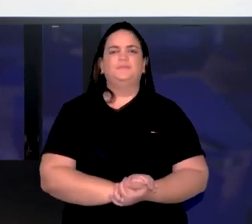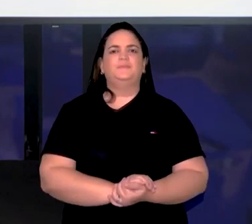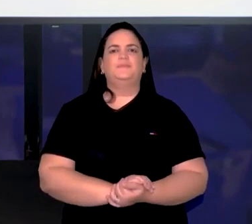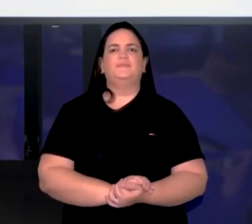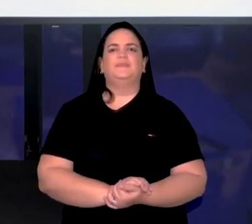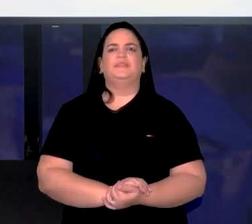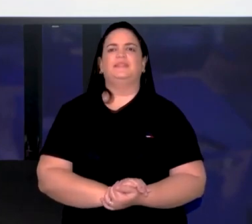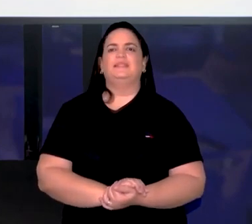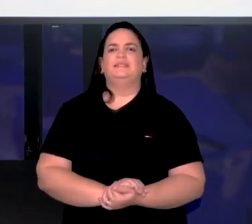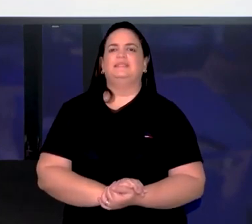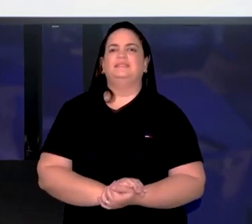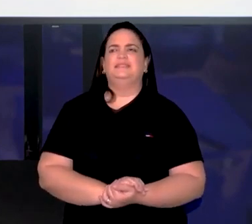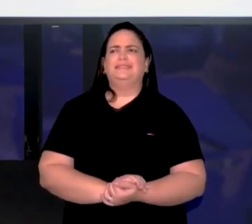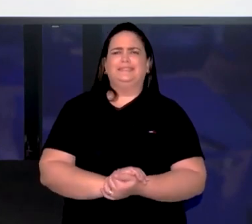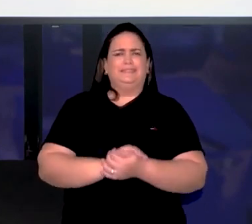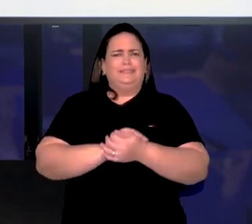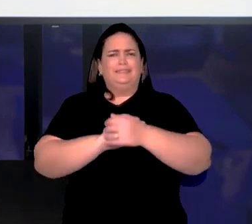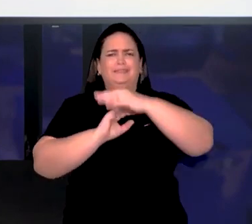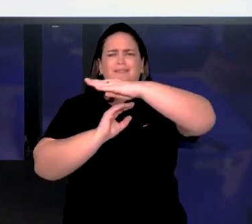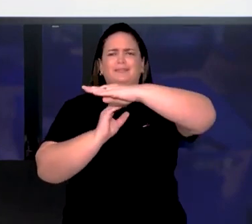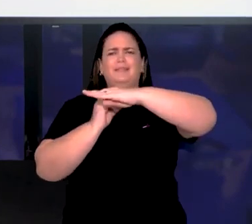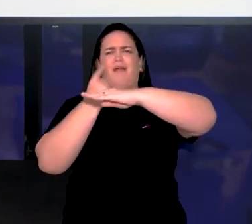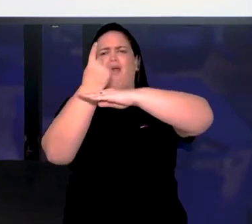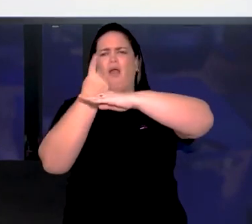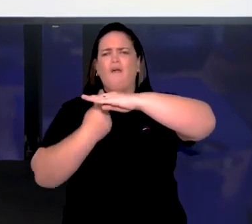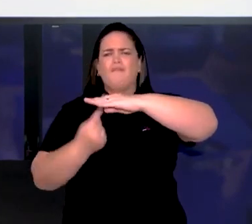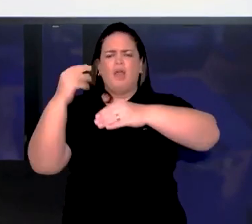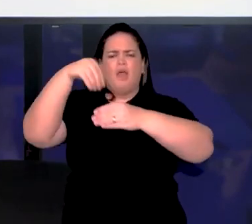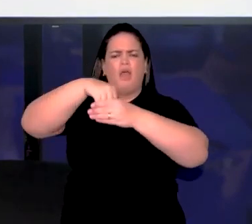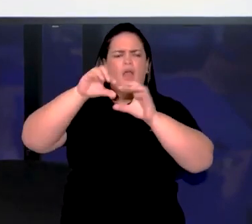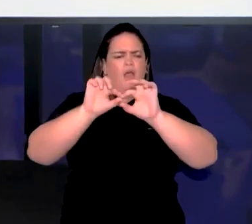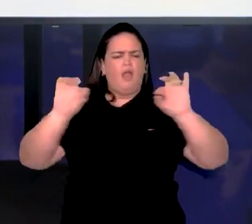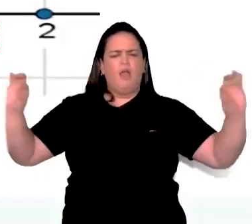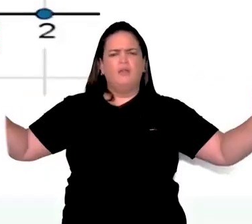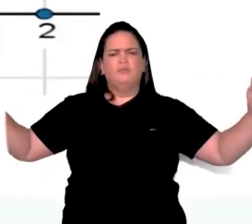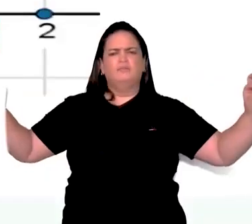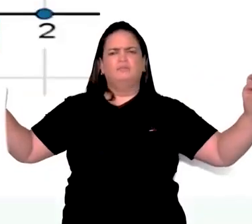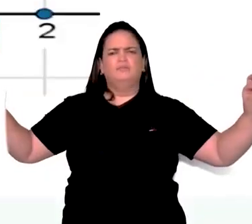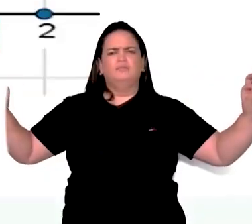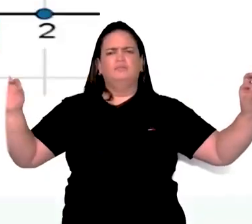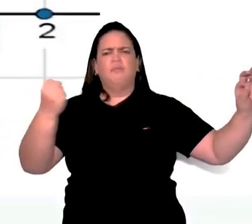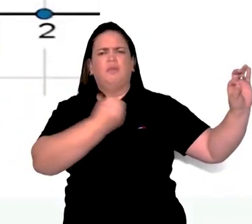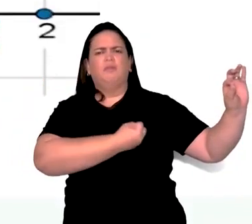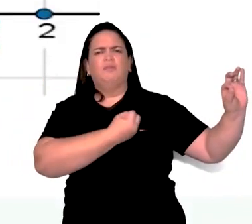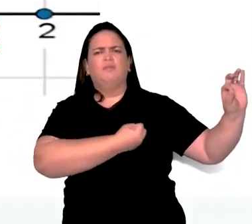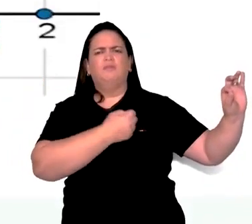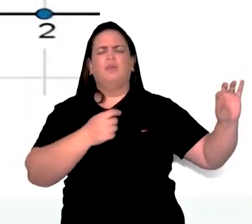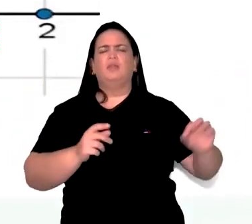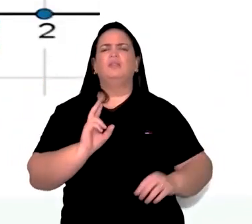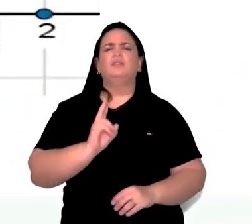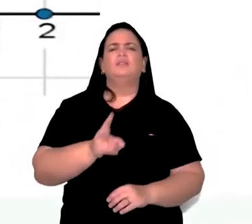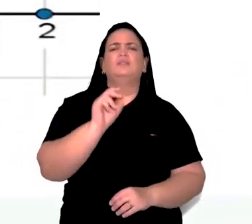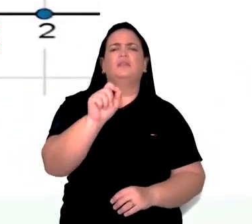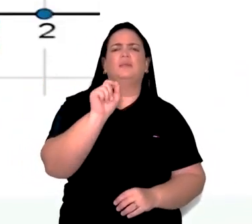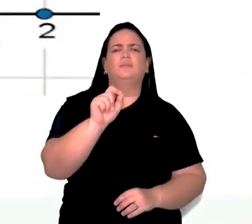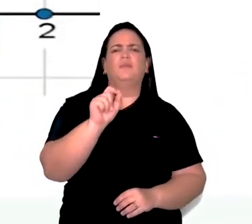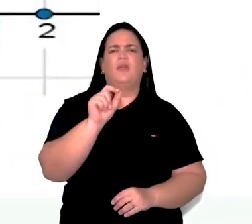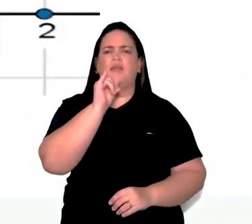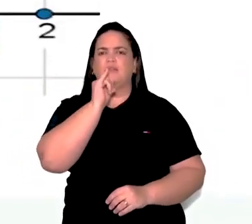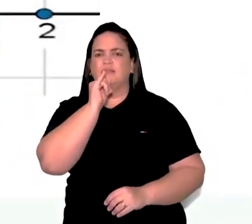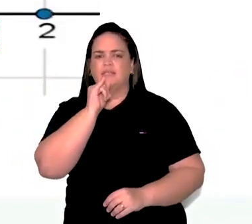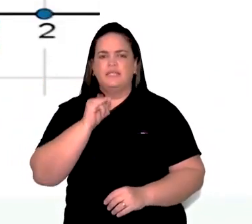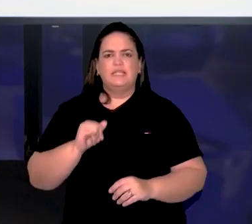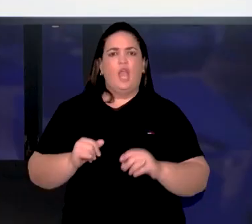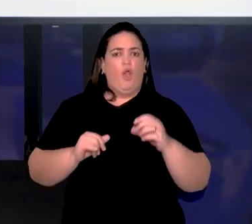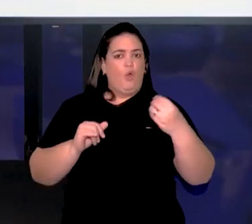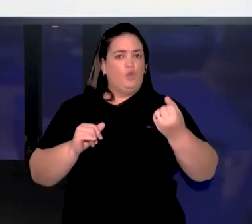frações nessa reta numérica. Ora, a fração ela vai estar localizada sempre entre dois inteiros,